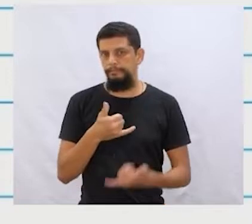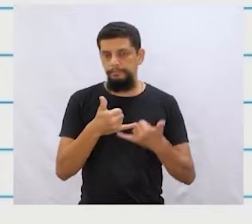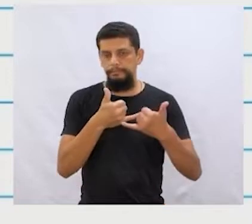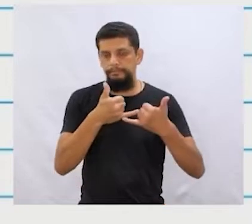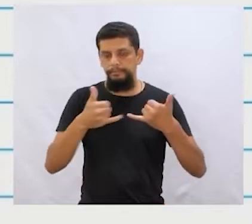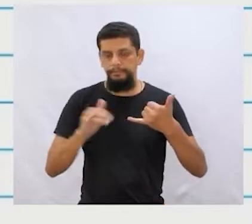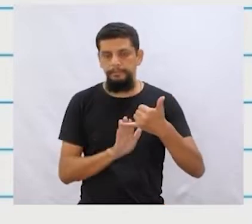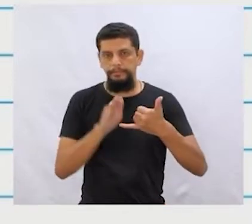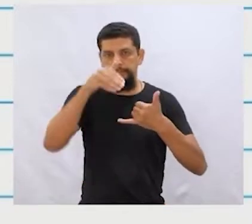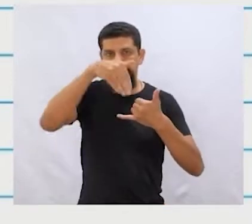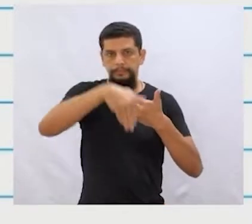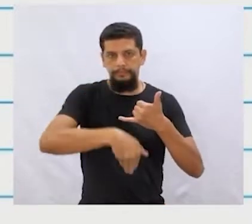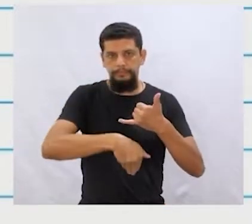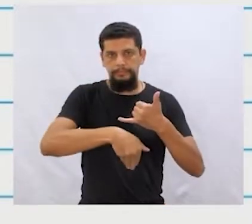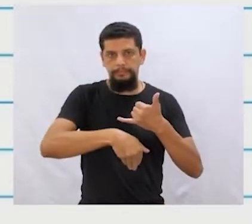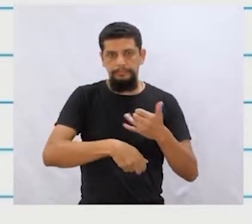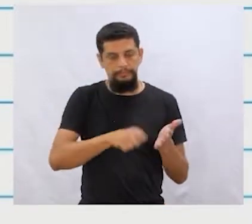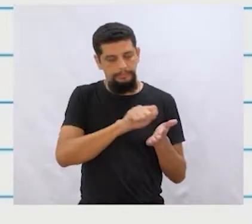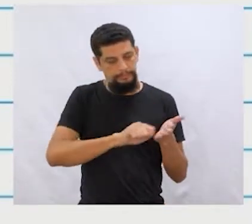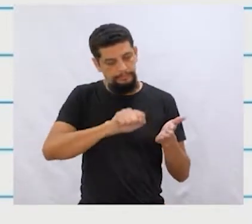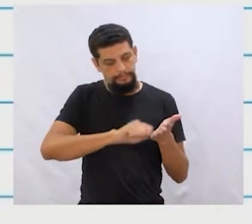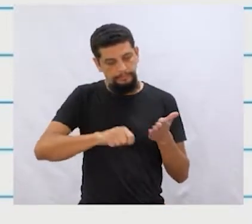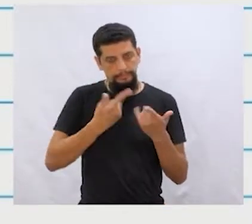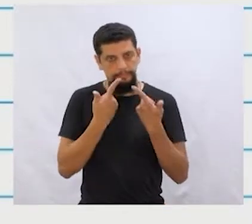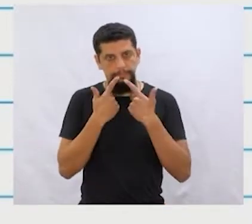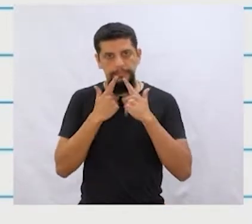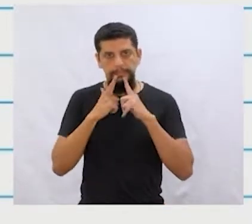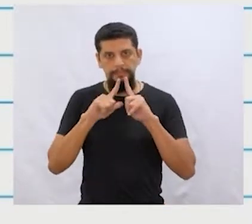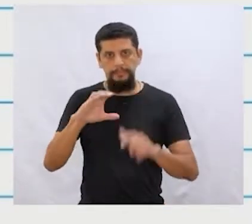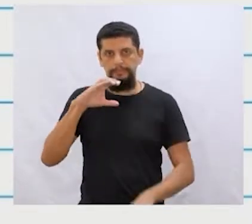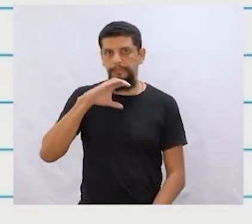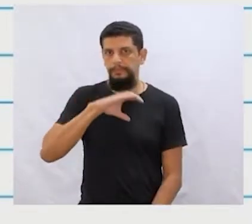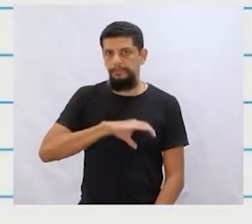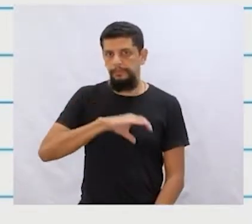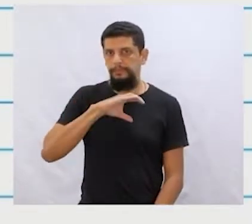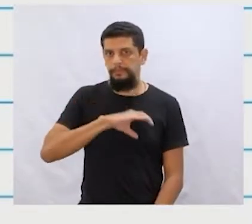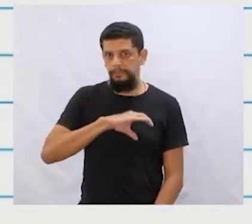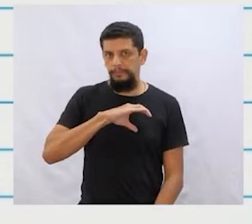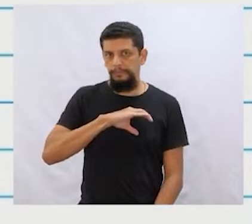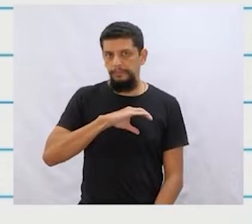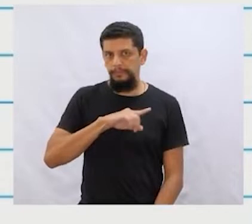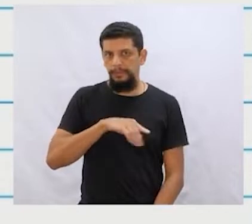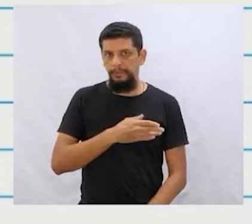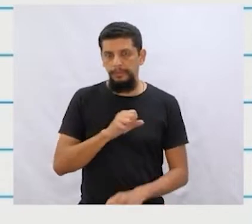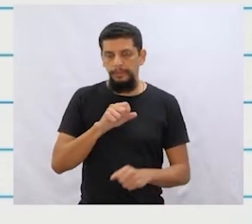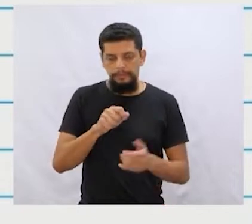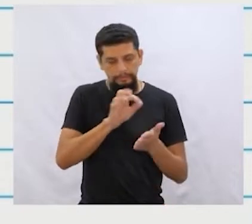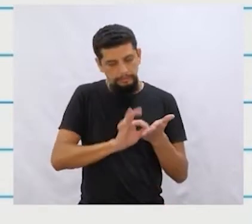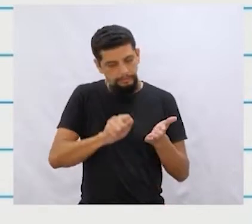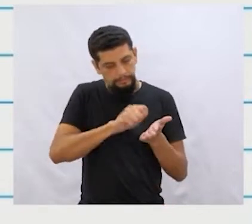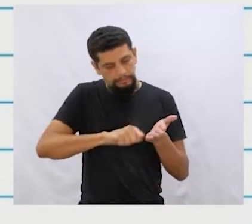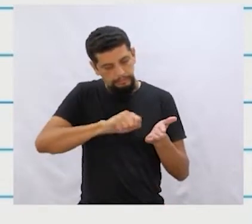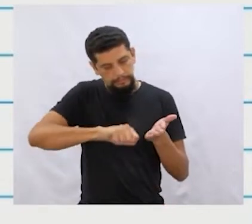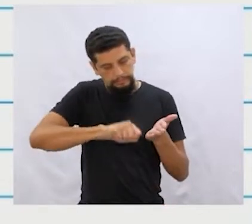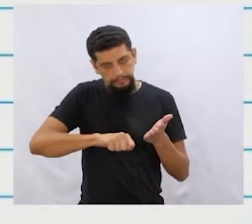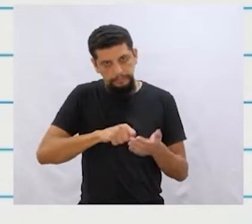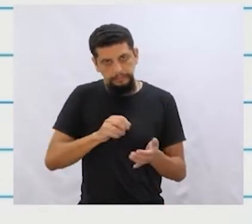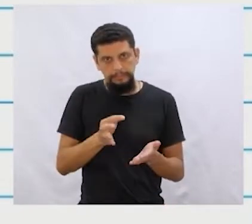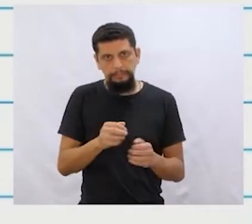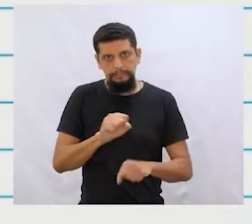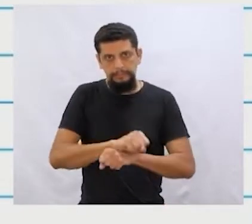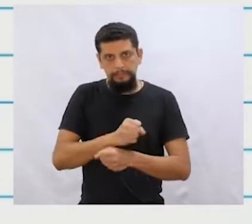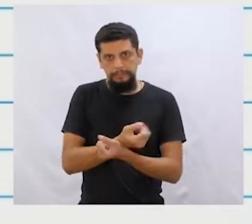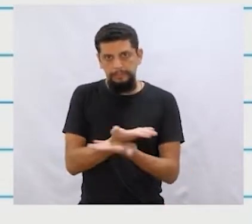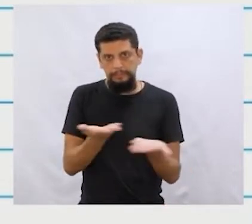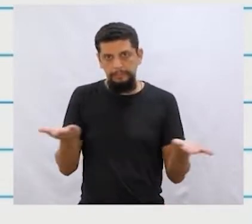vão pular outra linha e vão escrever língua portuguesa. Enquanto vocês fazem o registro,